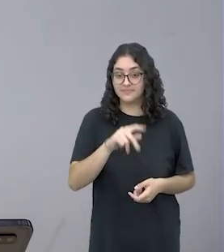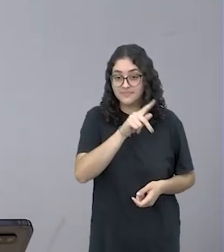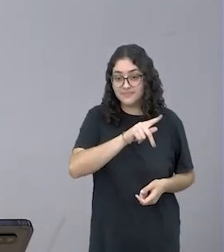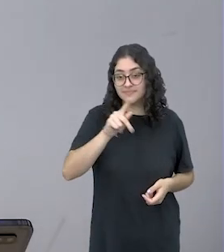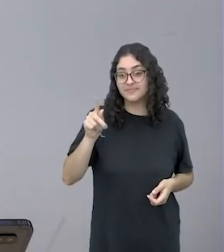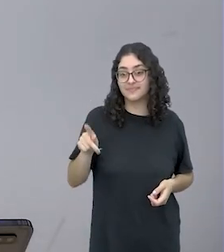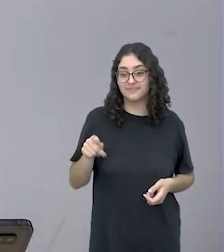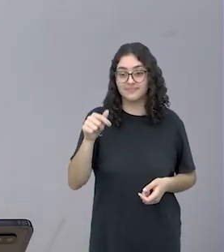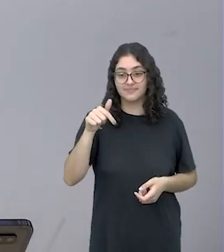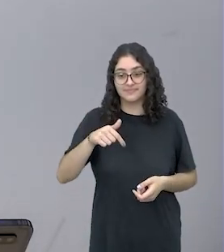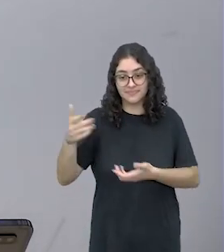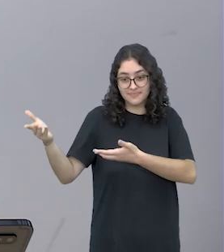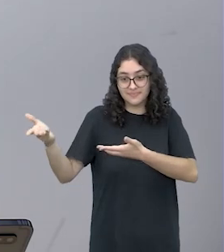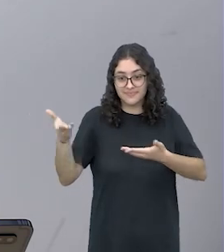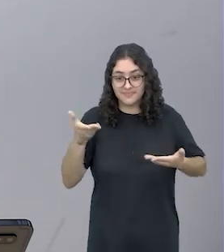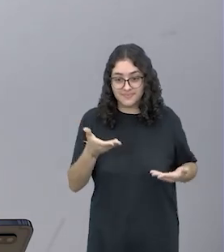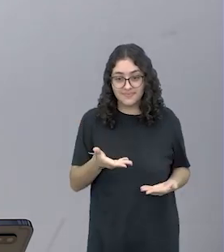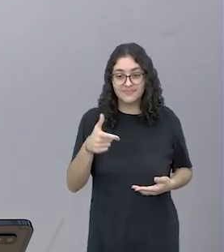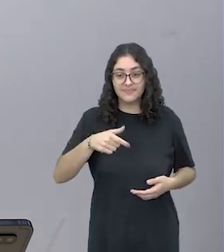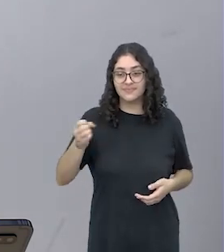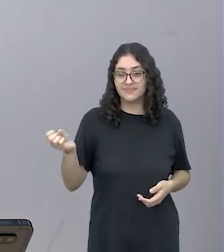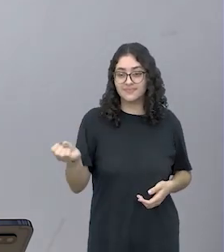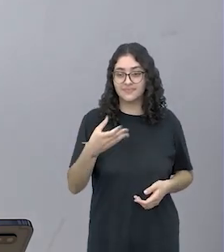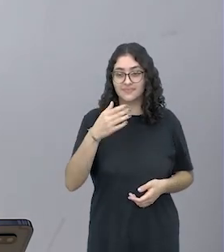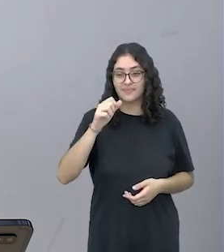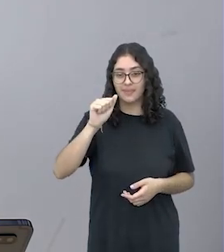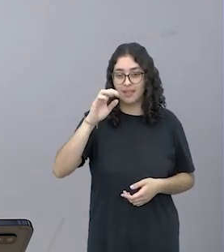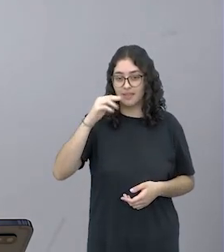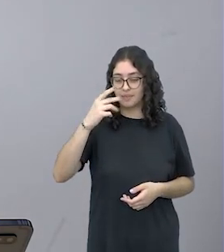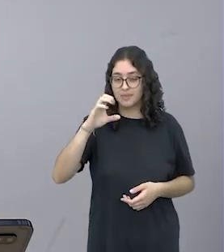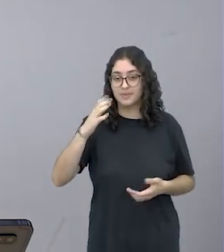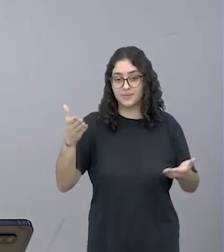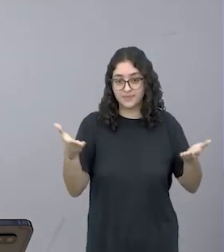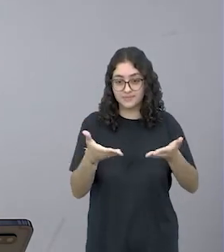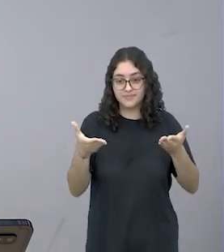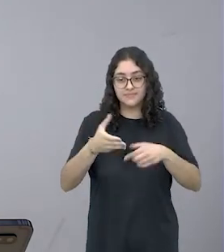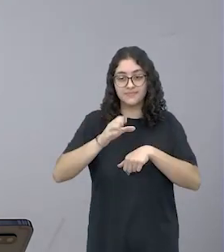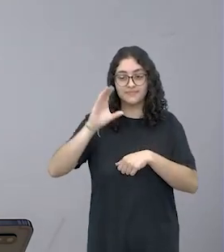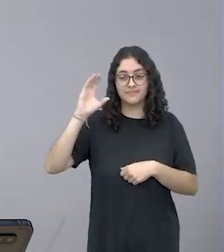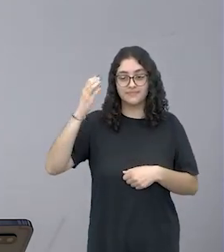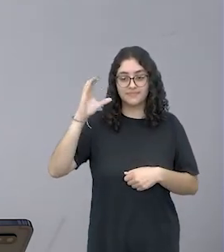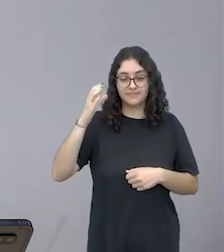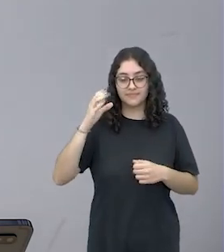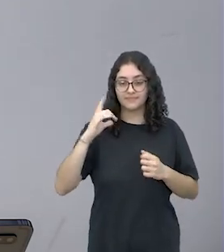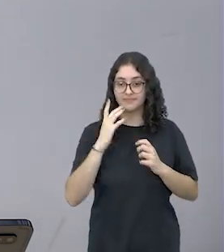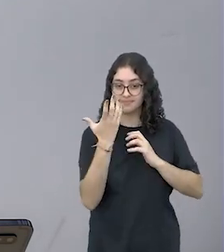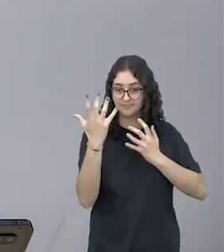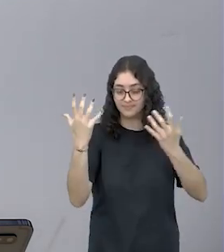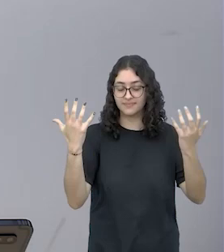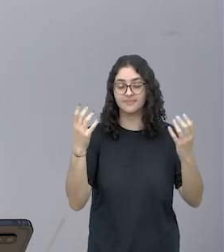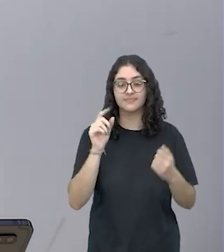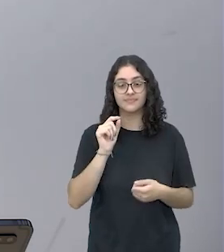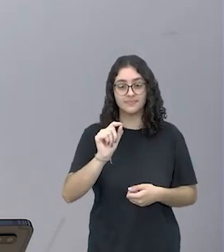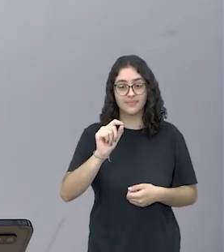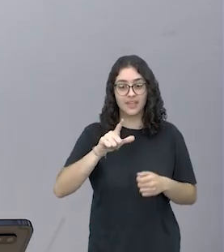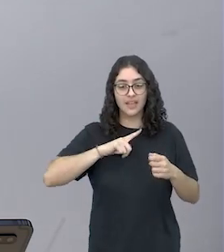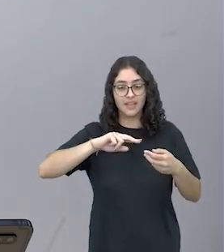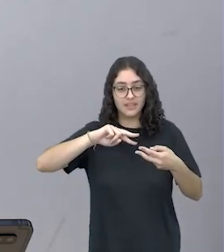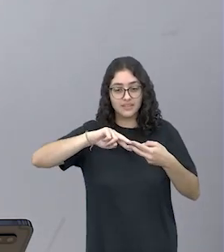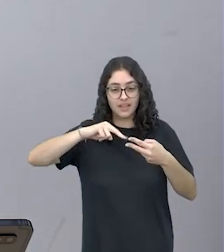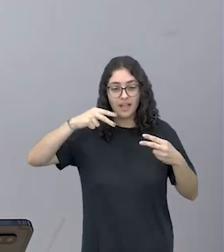Professores e professoras, bem-vindos e bem-vindas para mais uma TPC de hoje, de Ciências da Natureza, que é